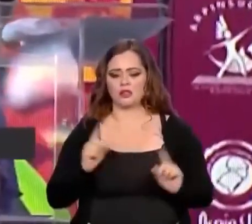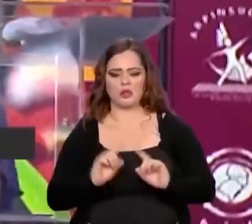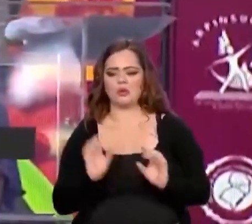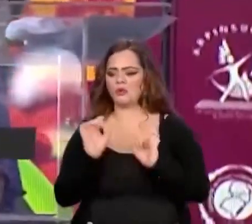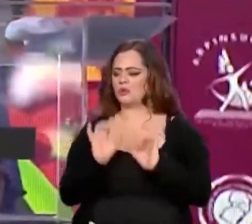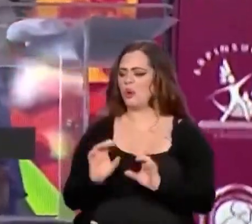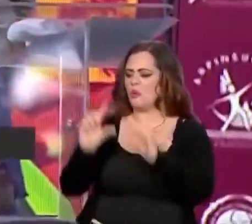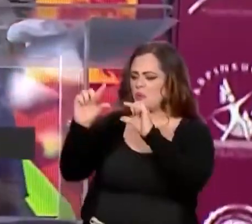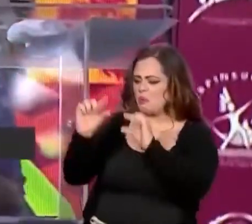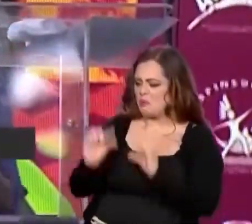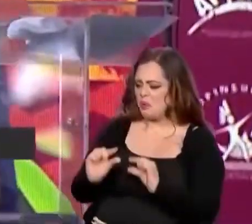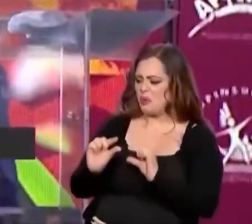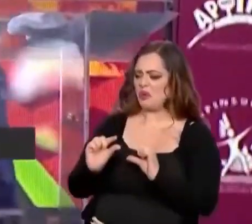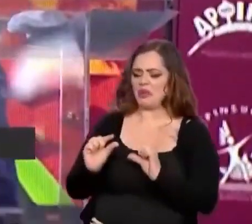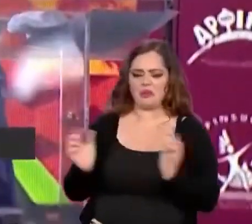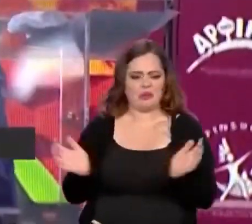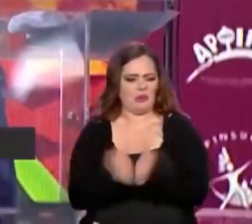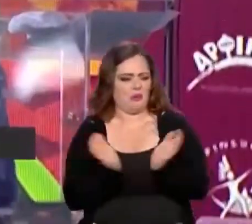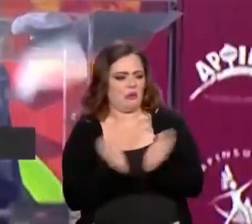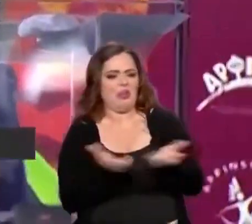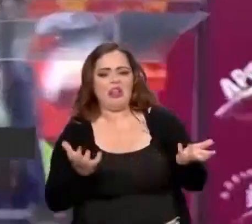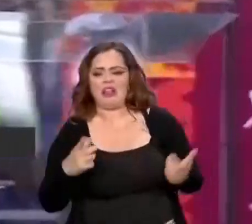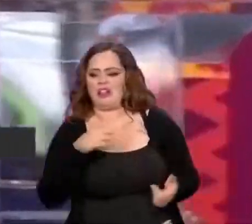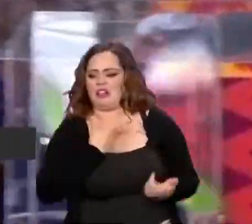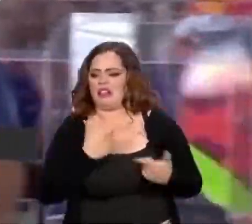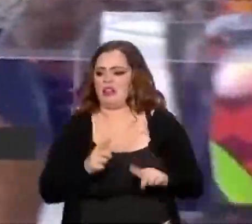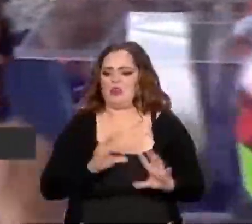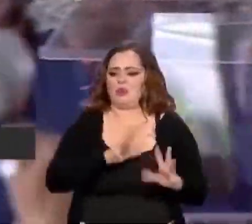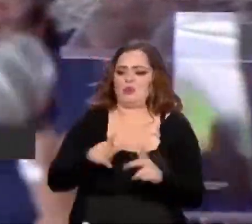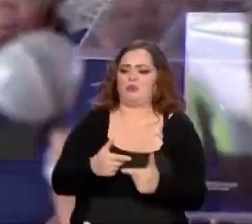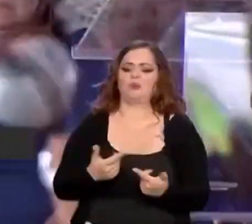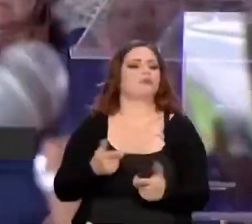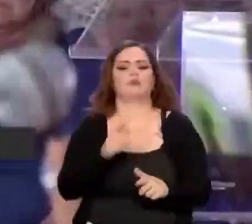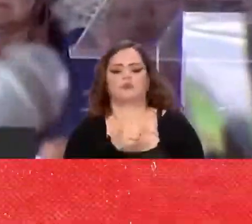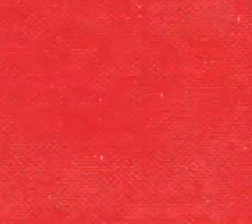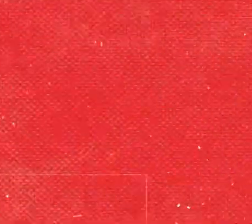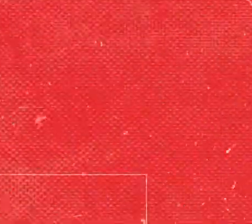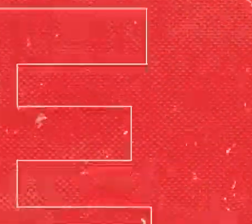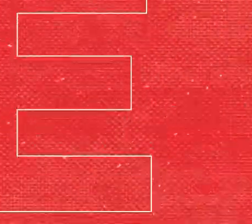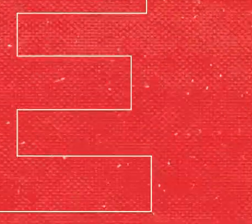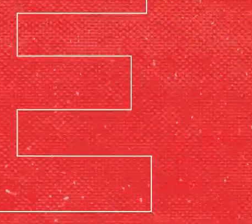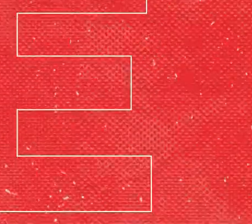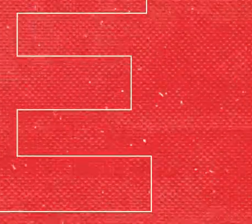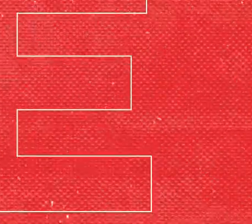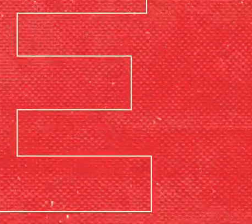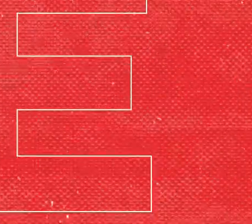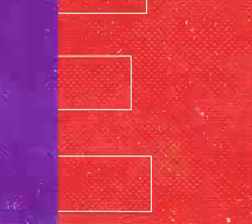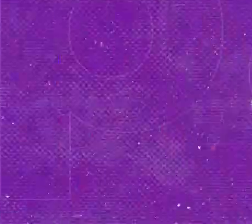brasileira que tem tudo enquanto o povo não tem nada.